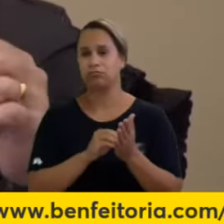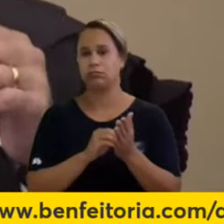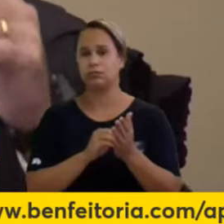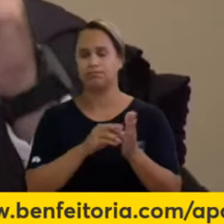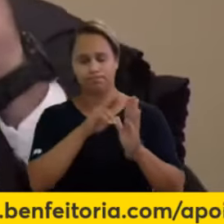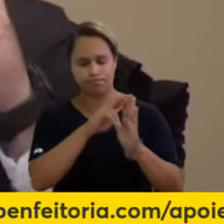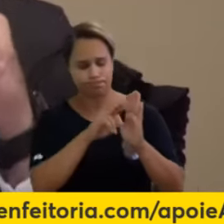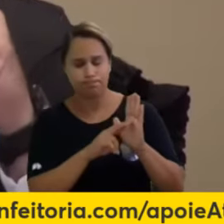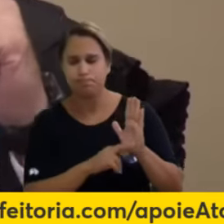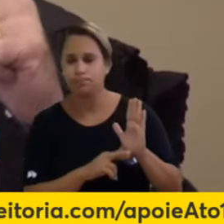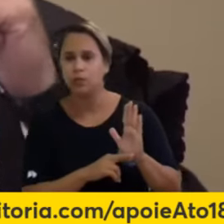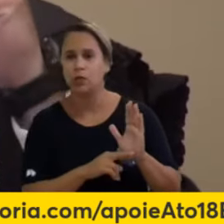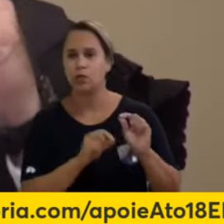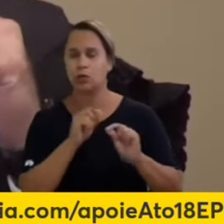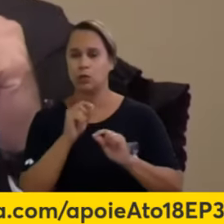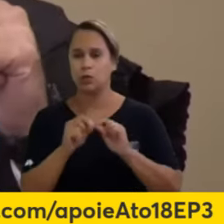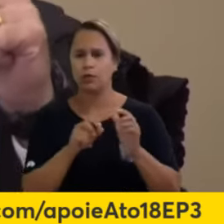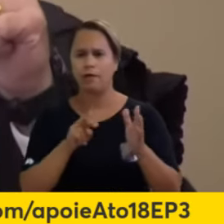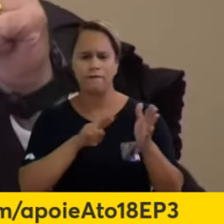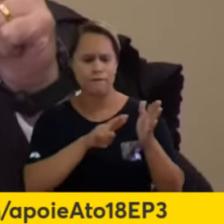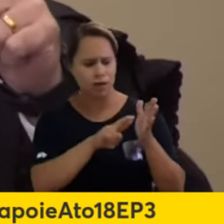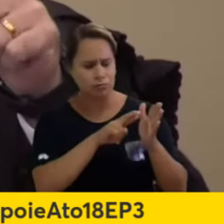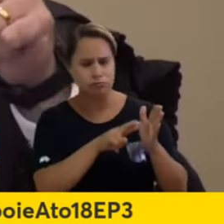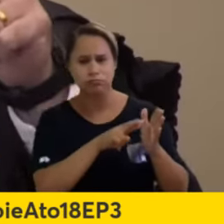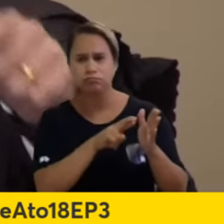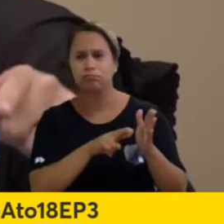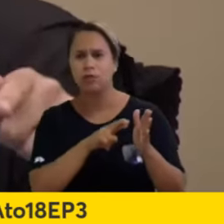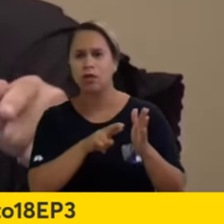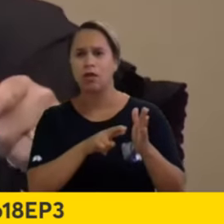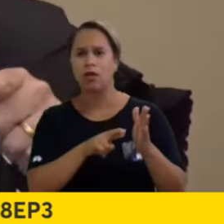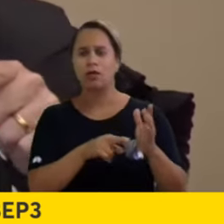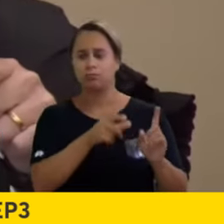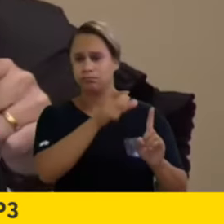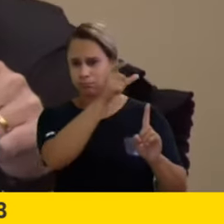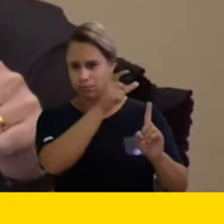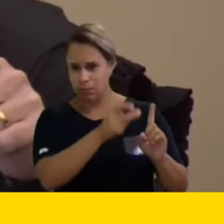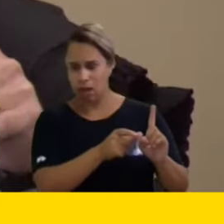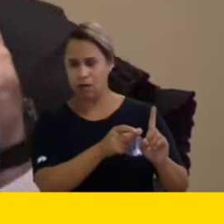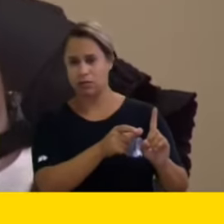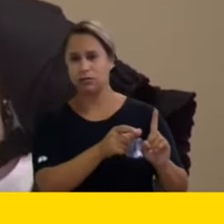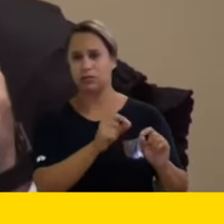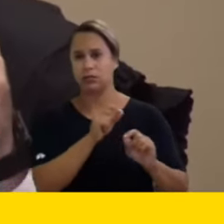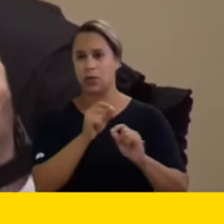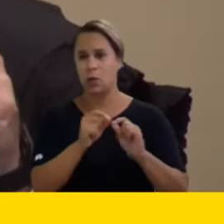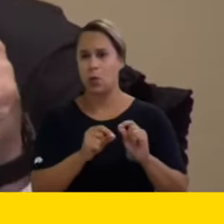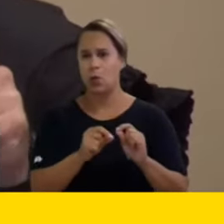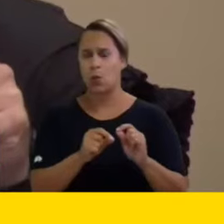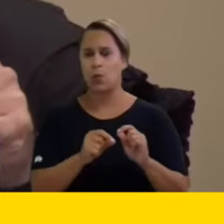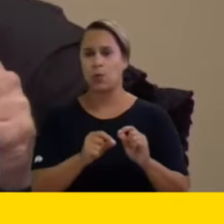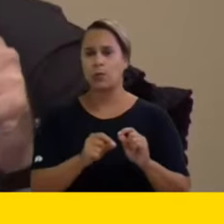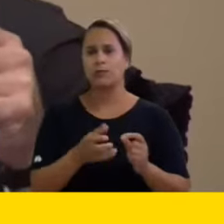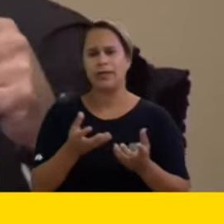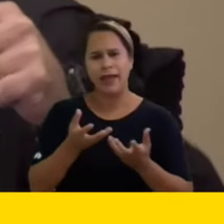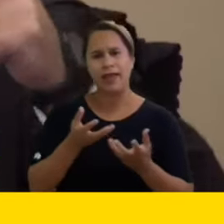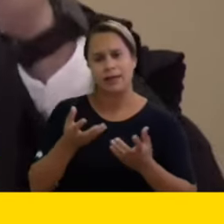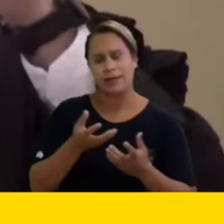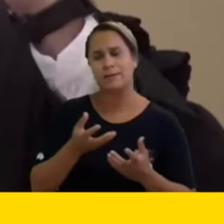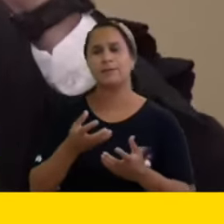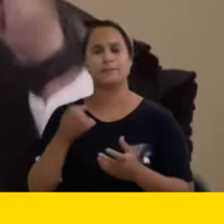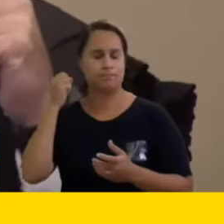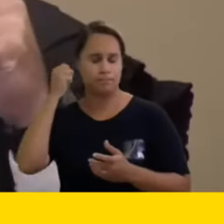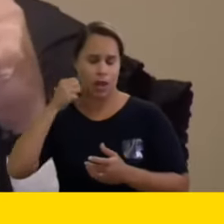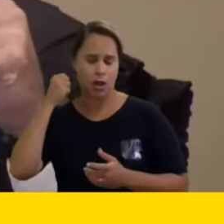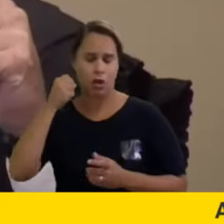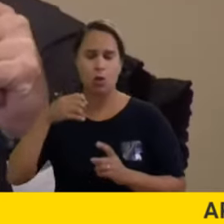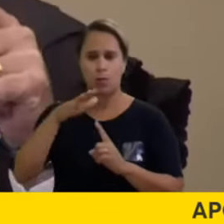de que o investigado Sérgio moro desde o início pretendia ser candidato a Senador no Paraná e que todos os atos de pré-campanha desde a